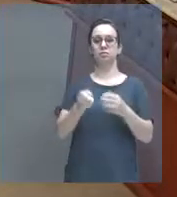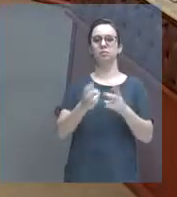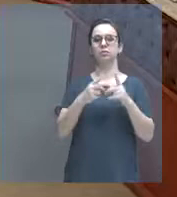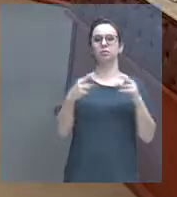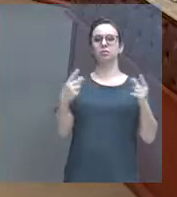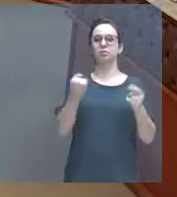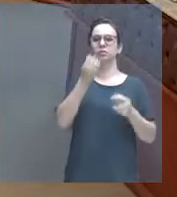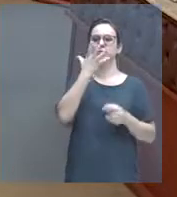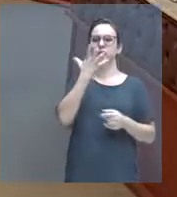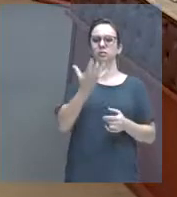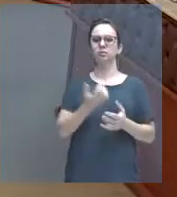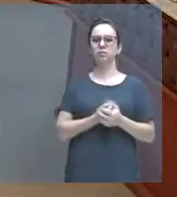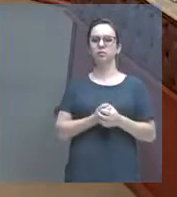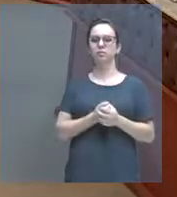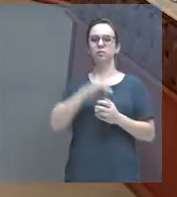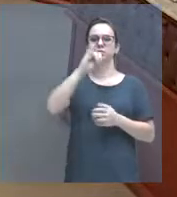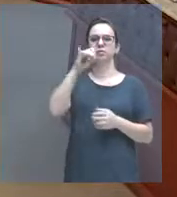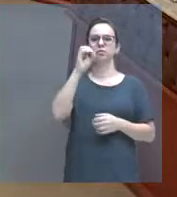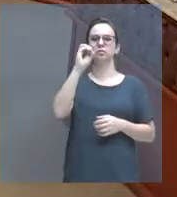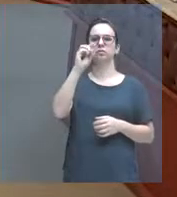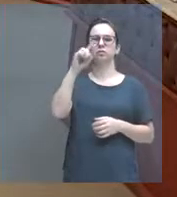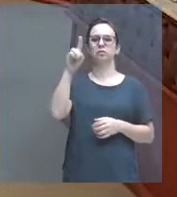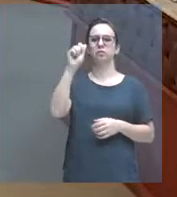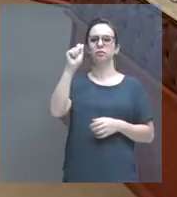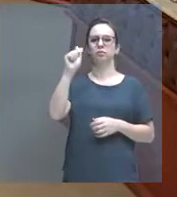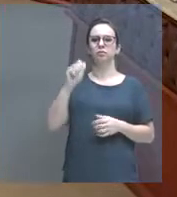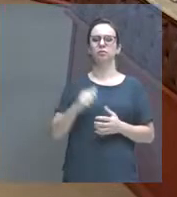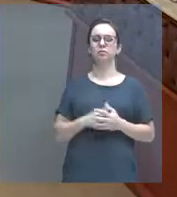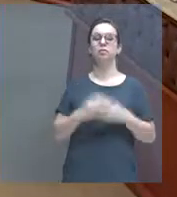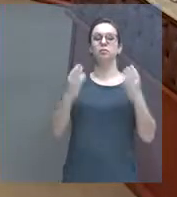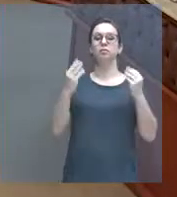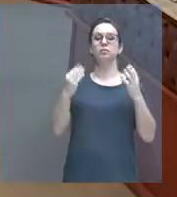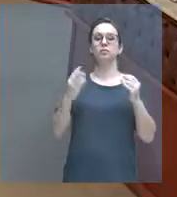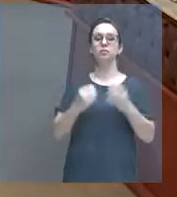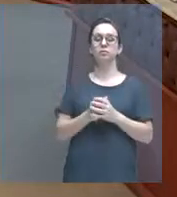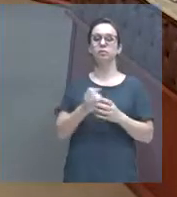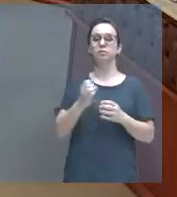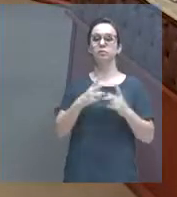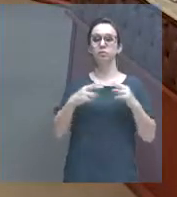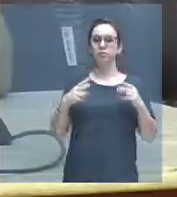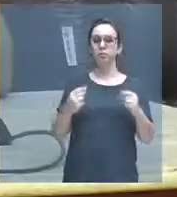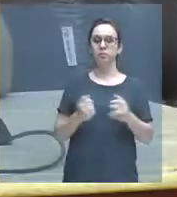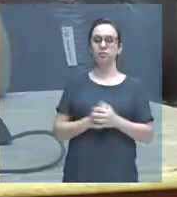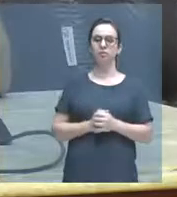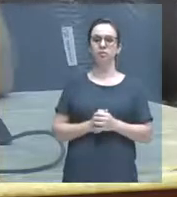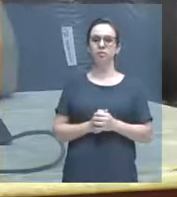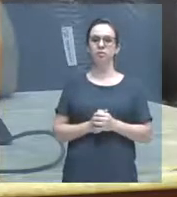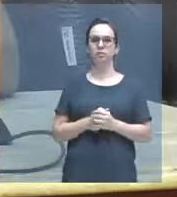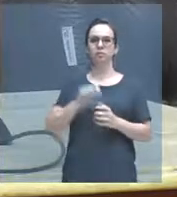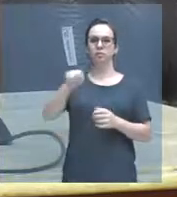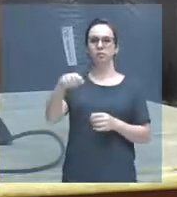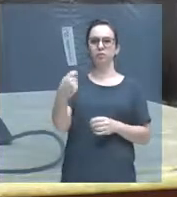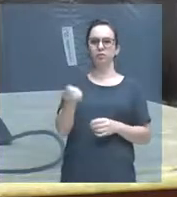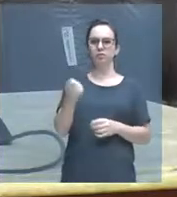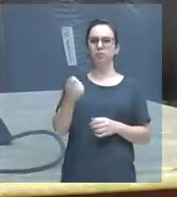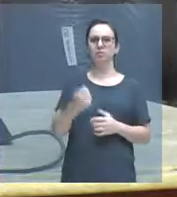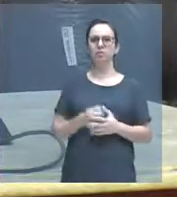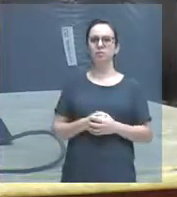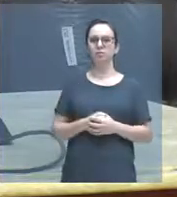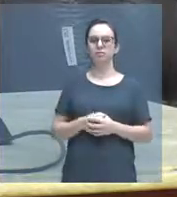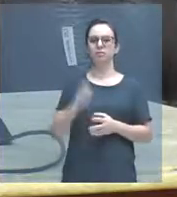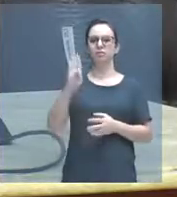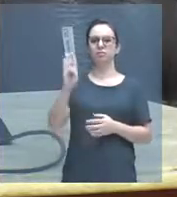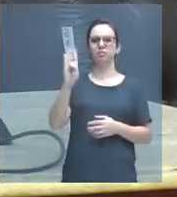mesmo, porque a musicalidade, a expressão da Bahia, eu acho que tem muito mais a ver. Acho que ficou bem mesmo o